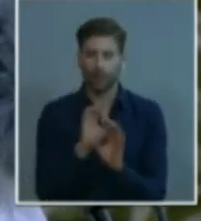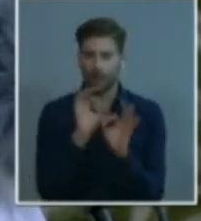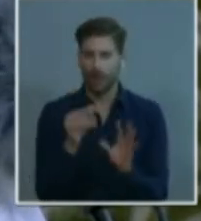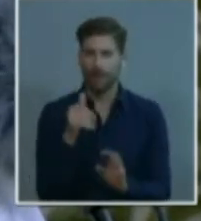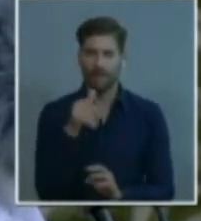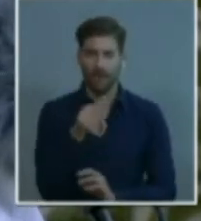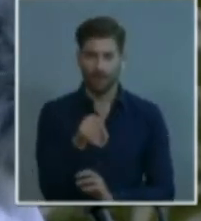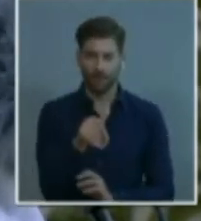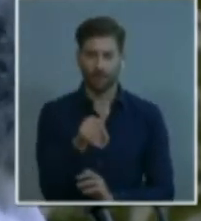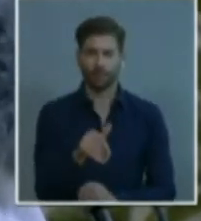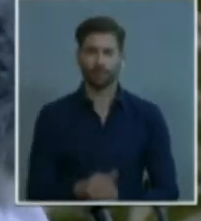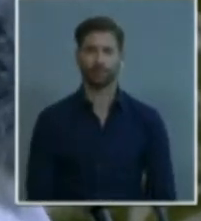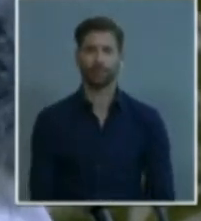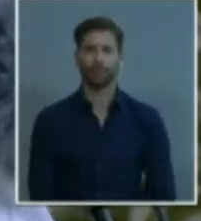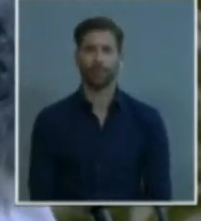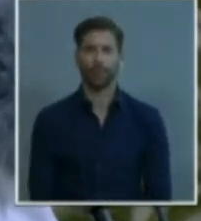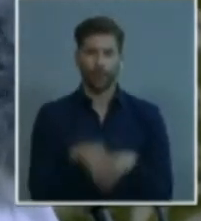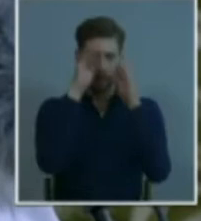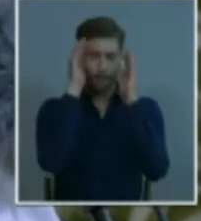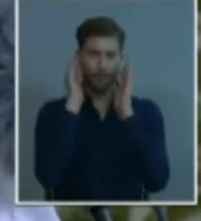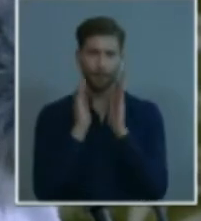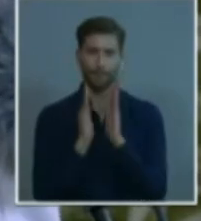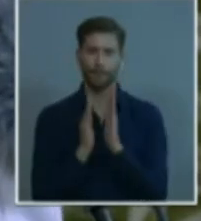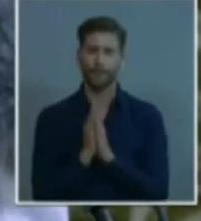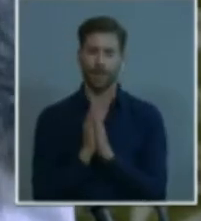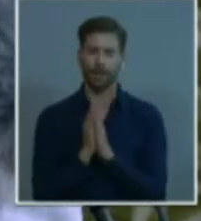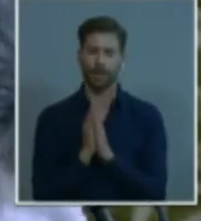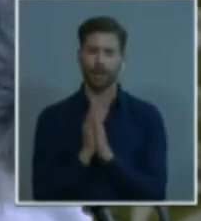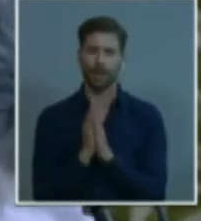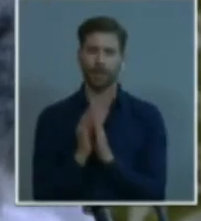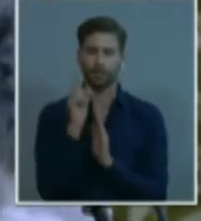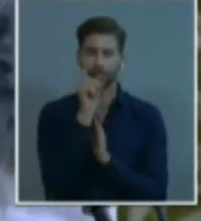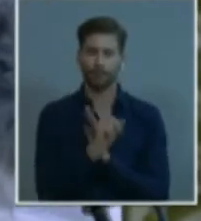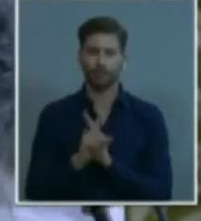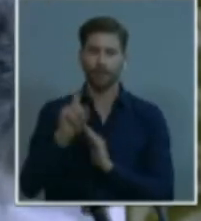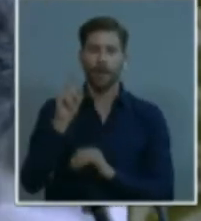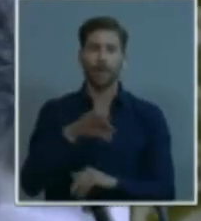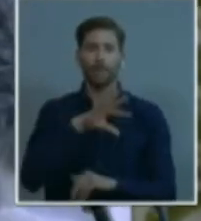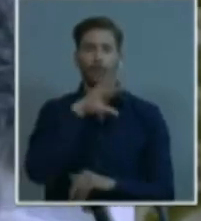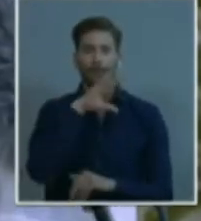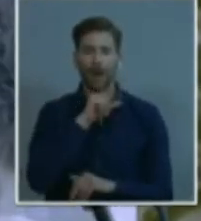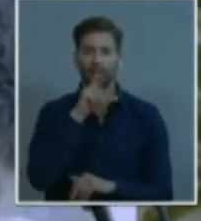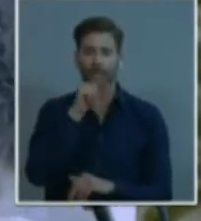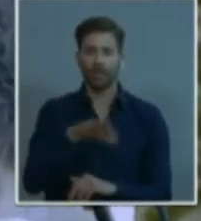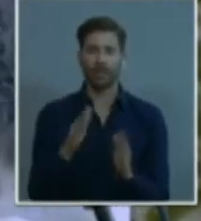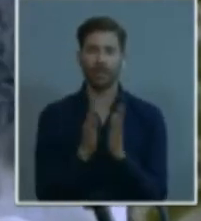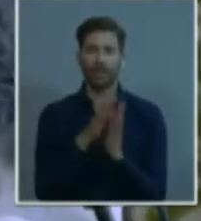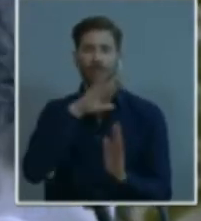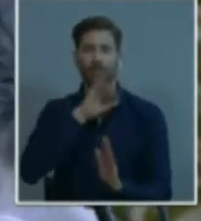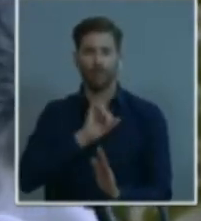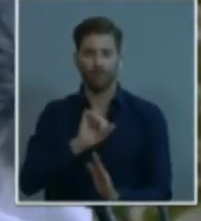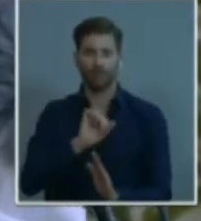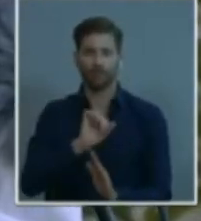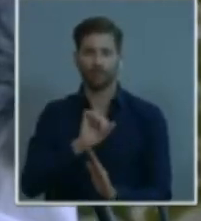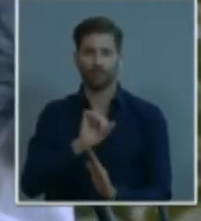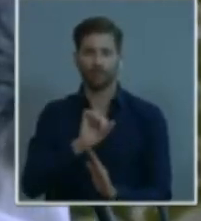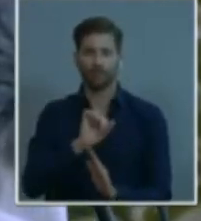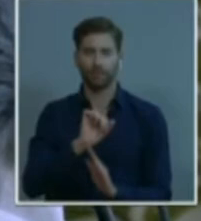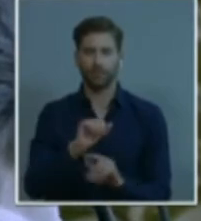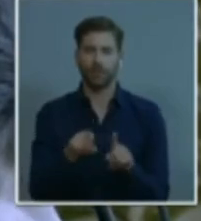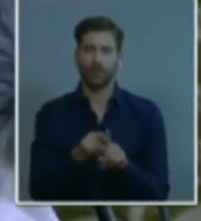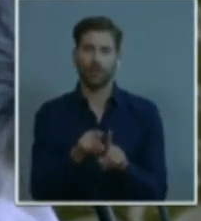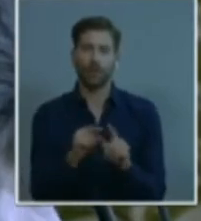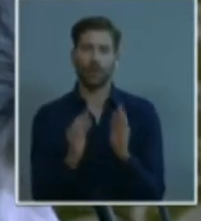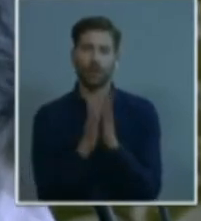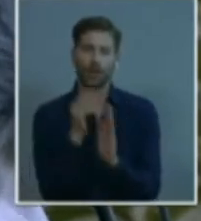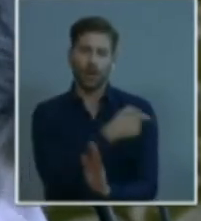O triunfo de Maria, Mãe e Filha da Igreja, será o triunfo da Igreja,